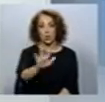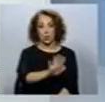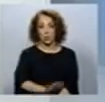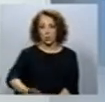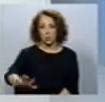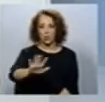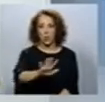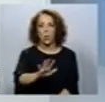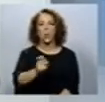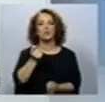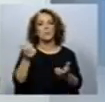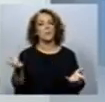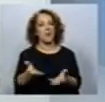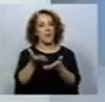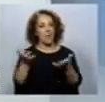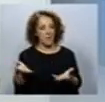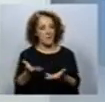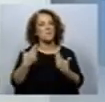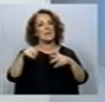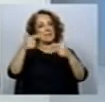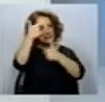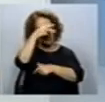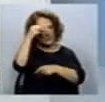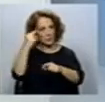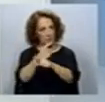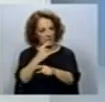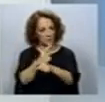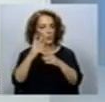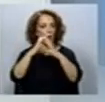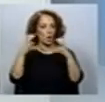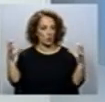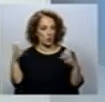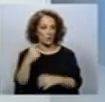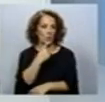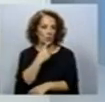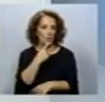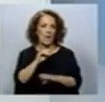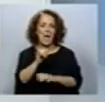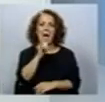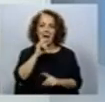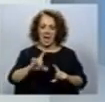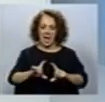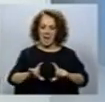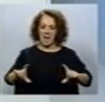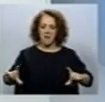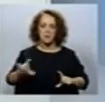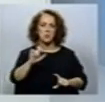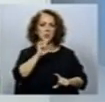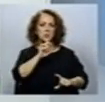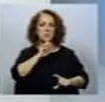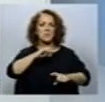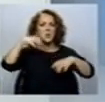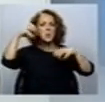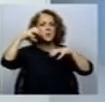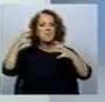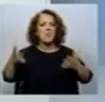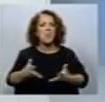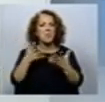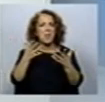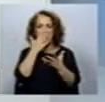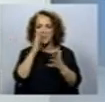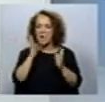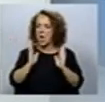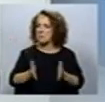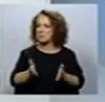panorama um pouco mais aliviado, no entanto também cinzento, com muita nebulosidade, e talvez no Algarve não se registrem períodos de chuva fraca.